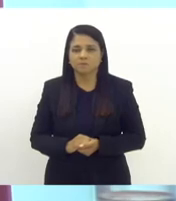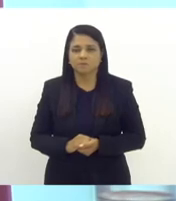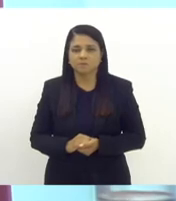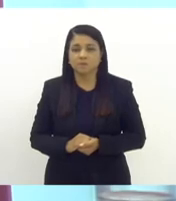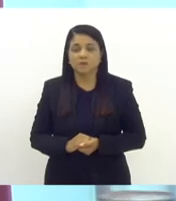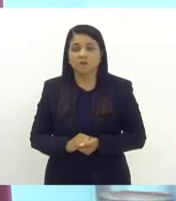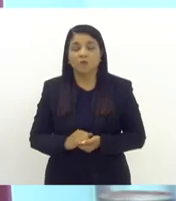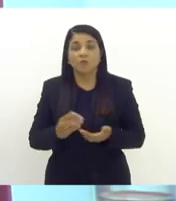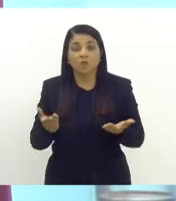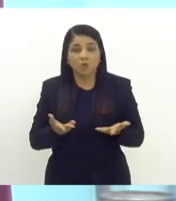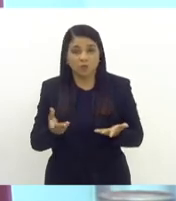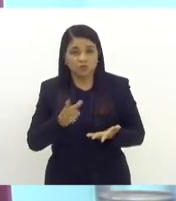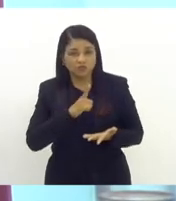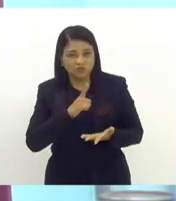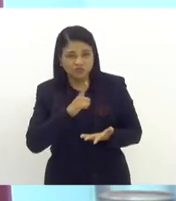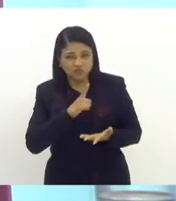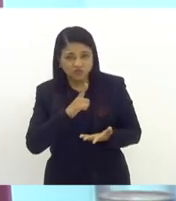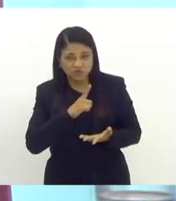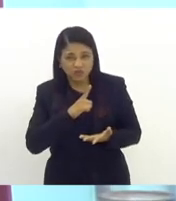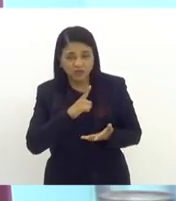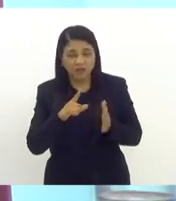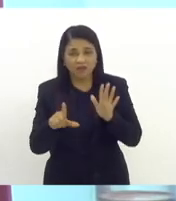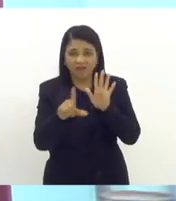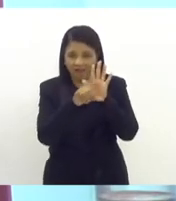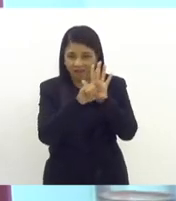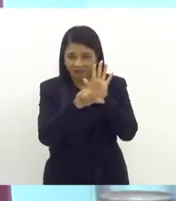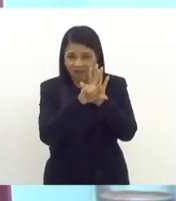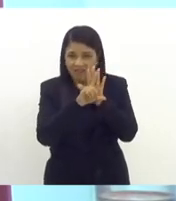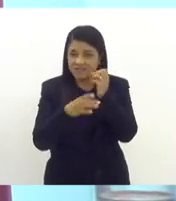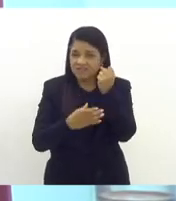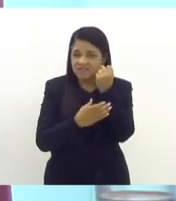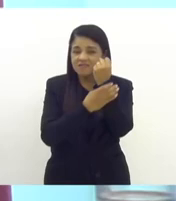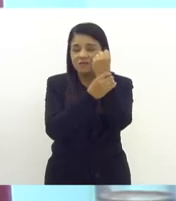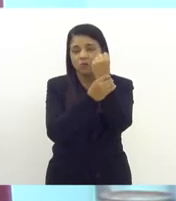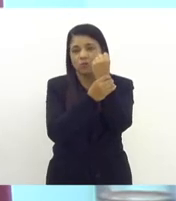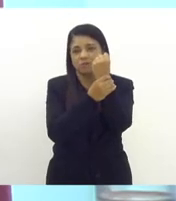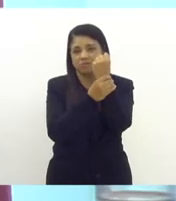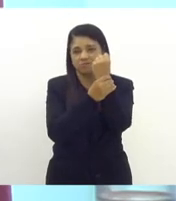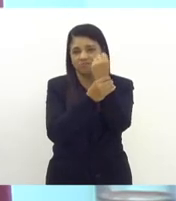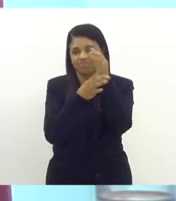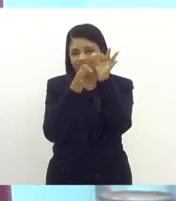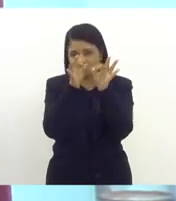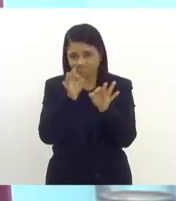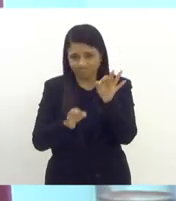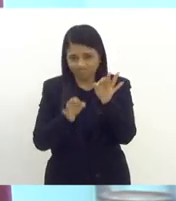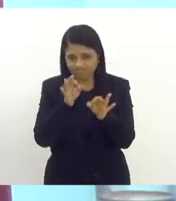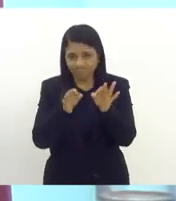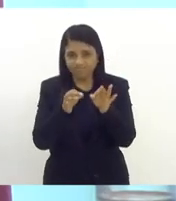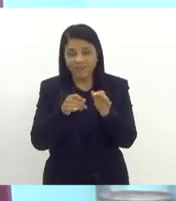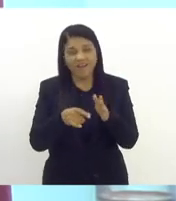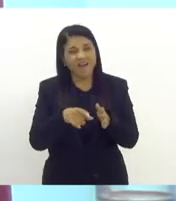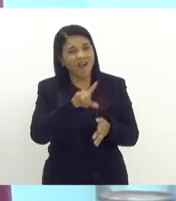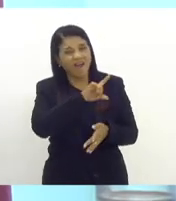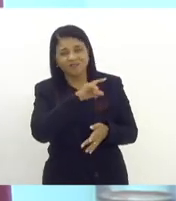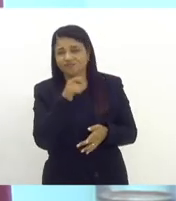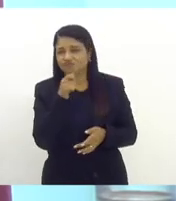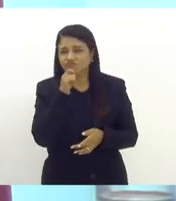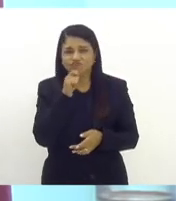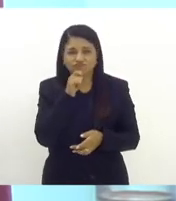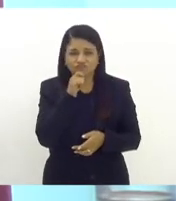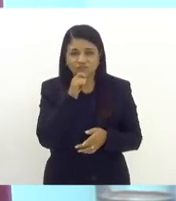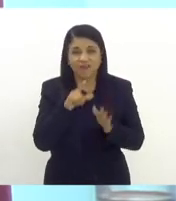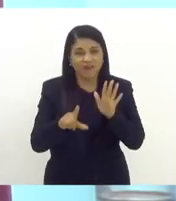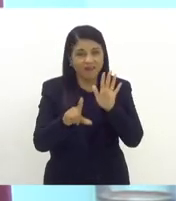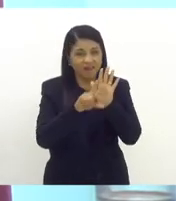hoje a gente tem com essa com essa lei uma segurança jurídica a que não tínhamos antes essa lei